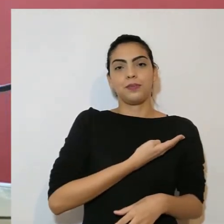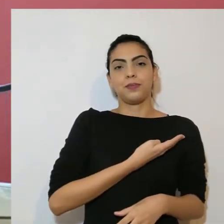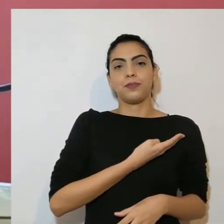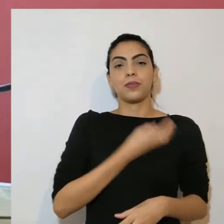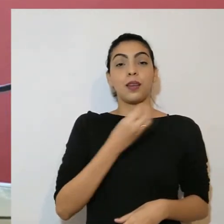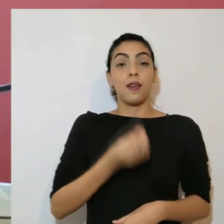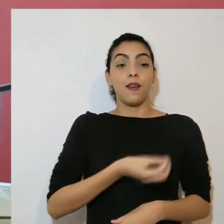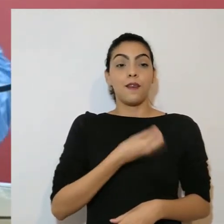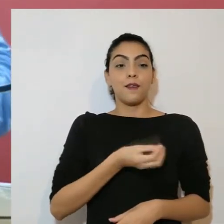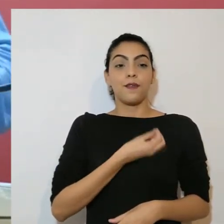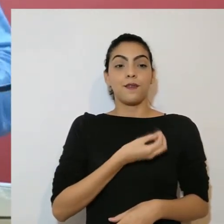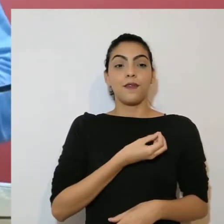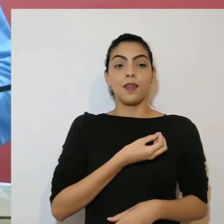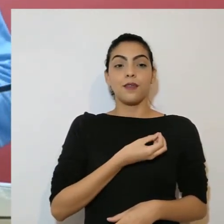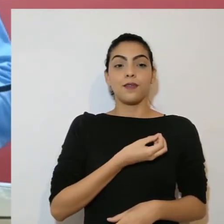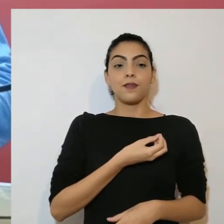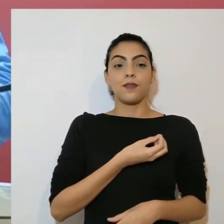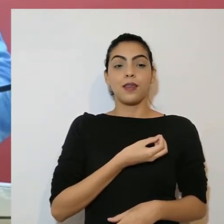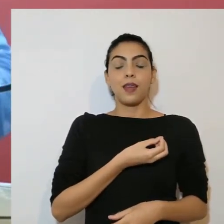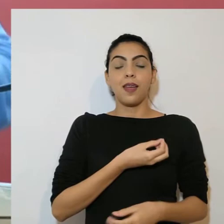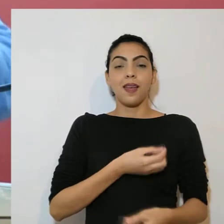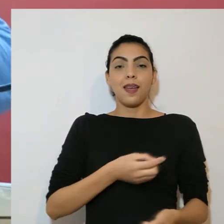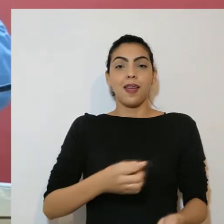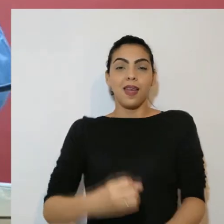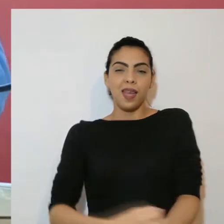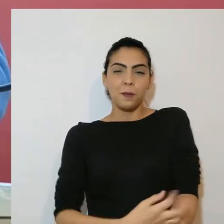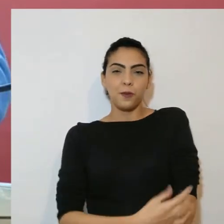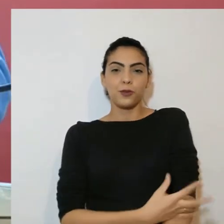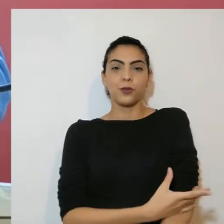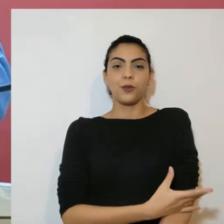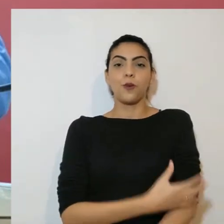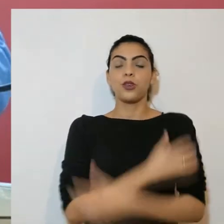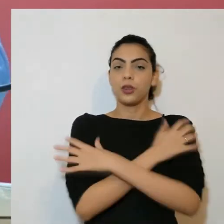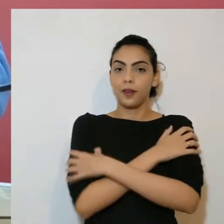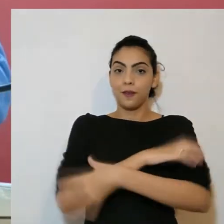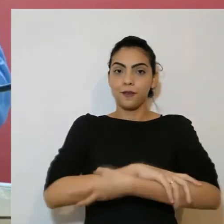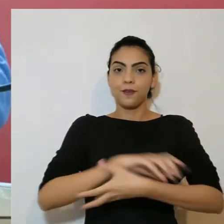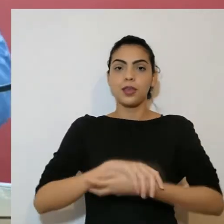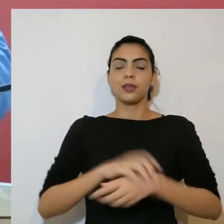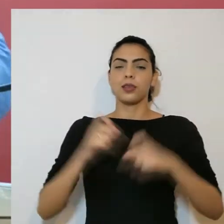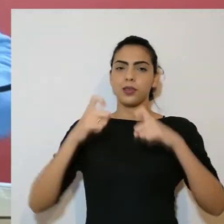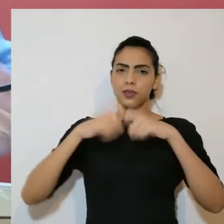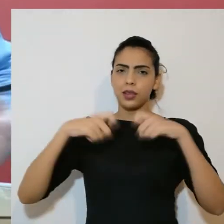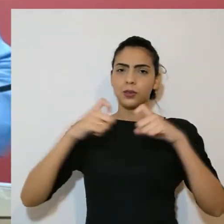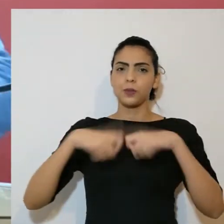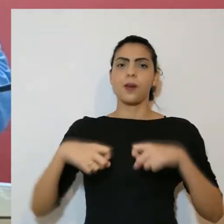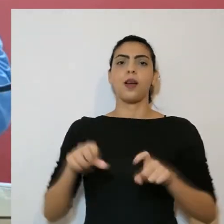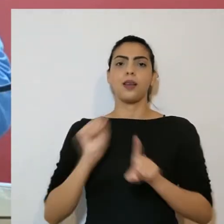amizade, vive emoções físicas, sexuais,